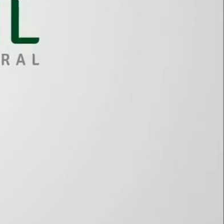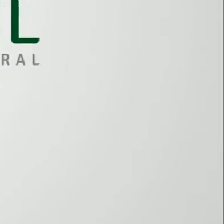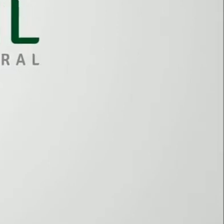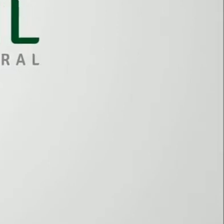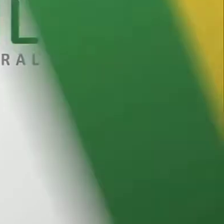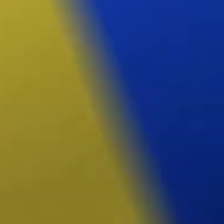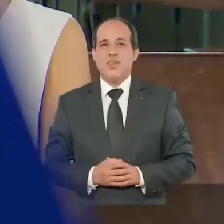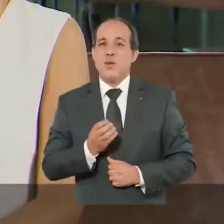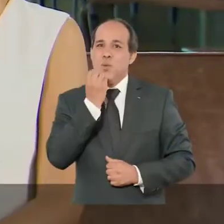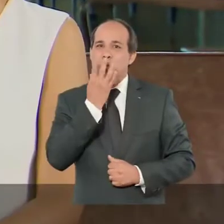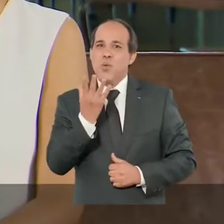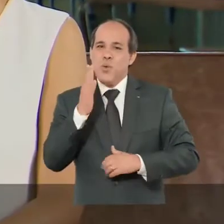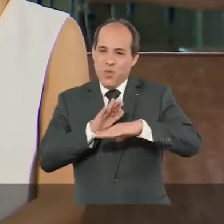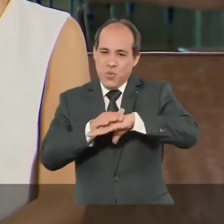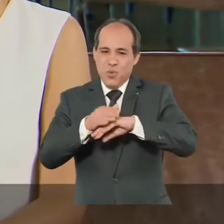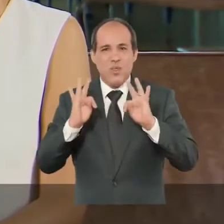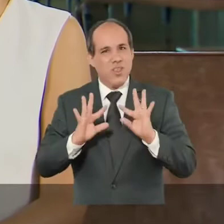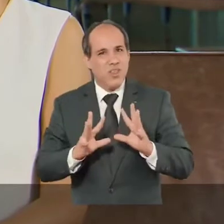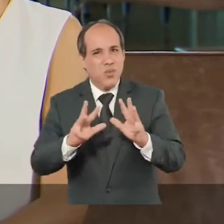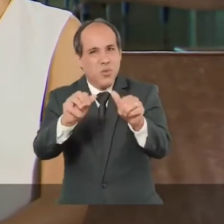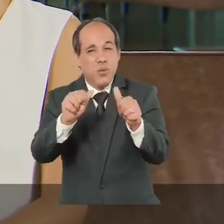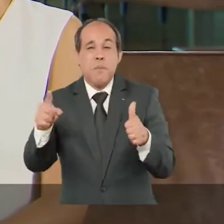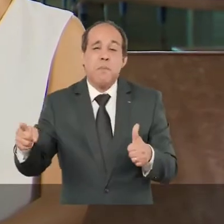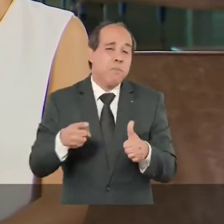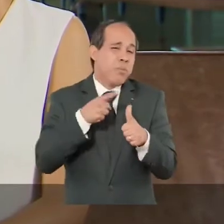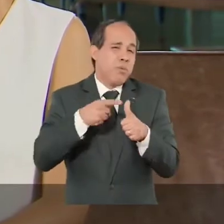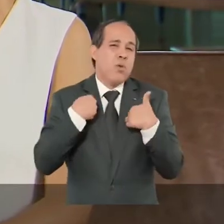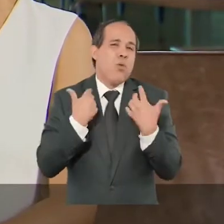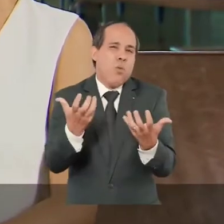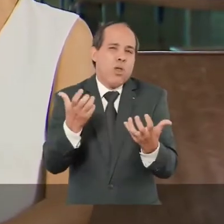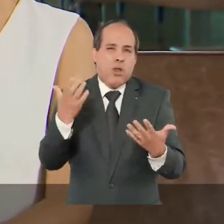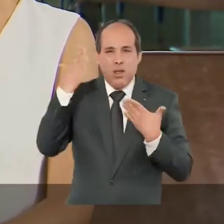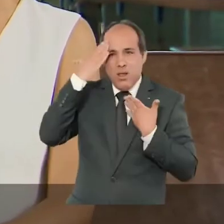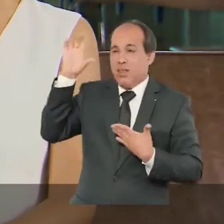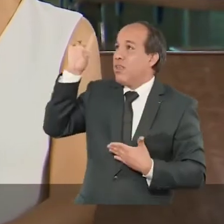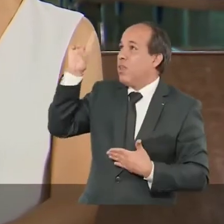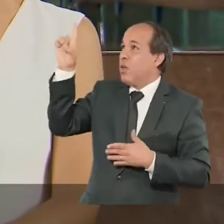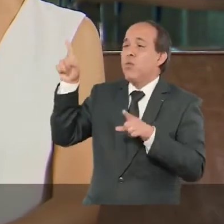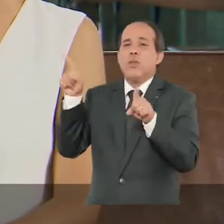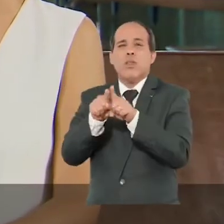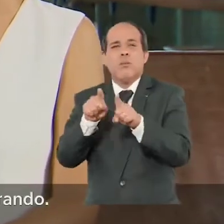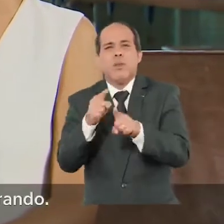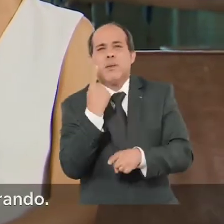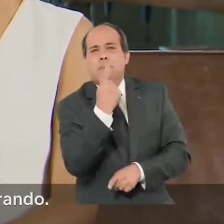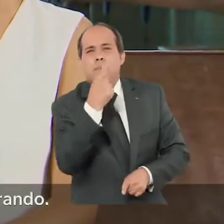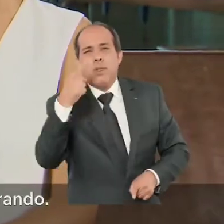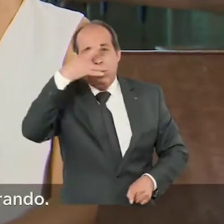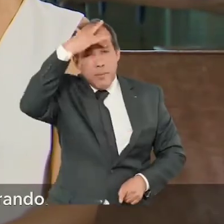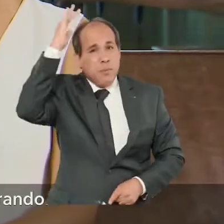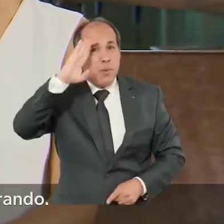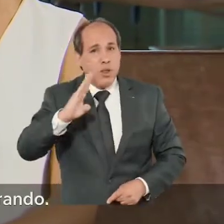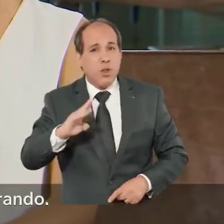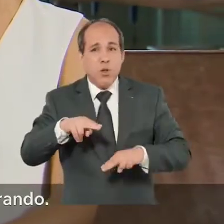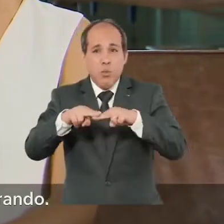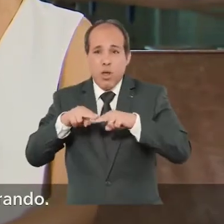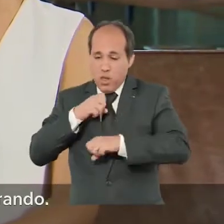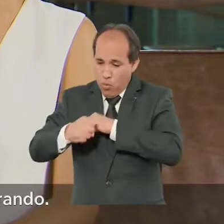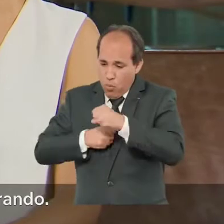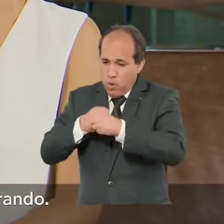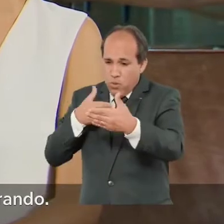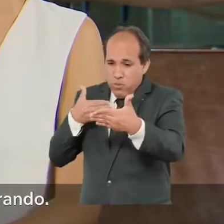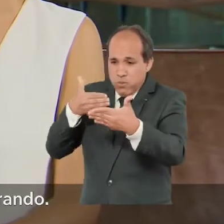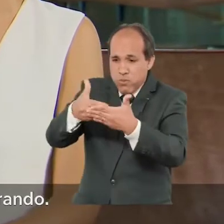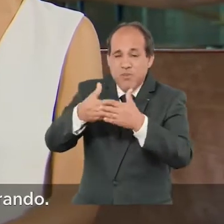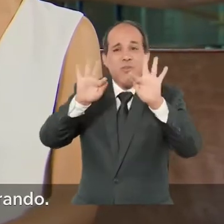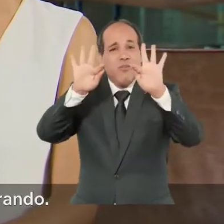Jair bolsonaro boa noite a todos inicialmente gostaria de agradecer a Deus e a cada brasileiro por